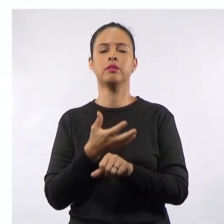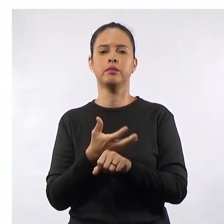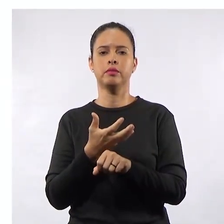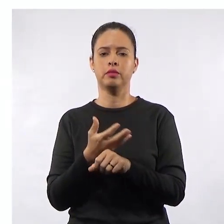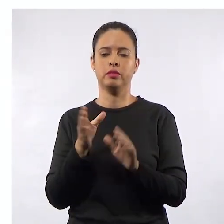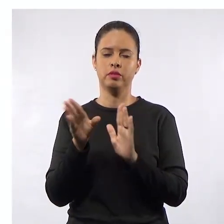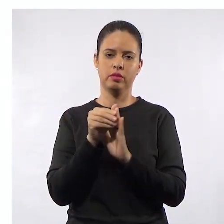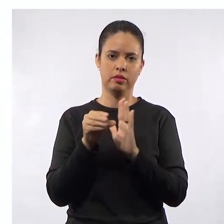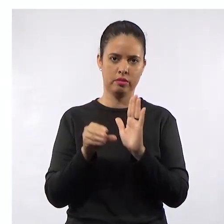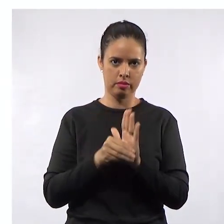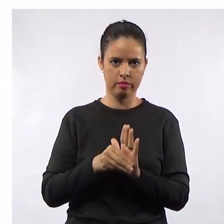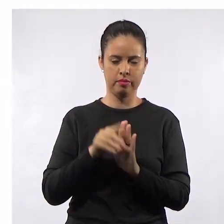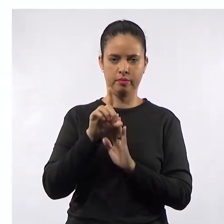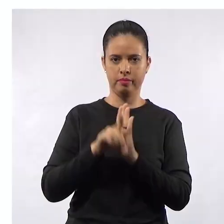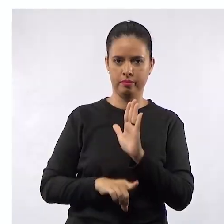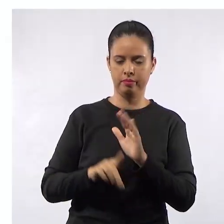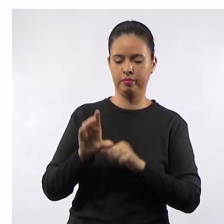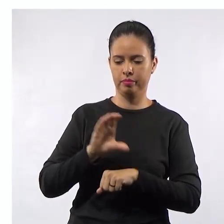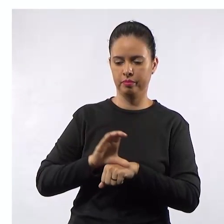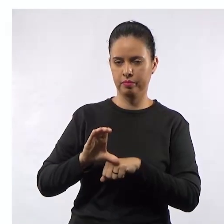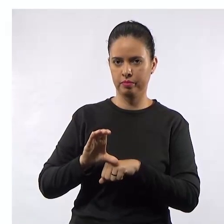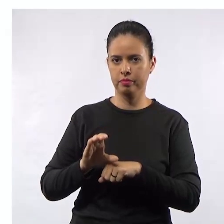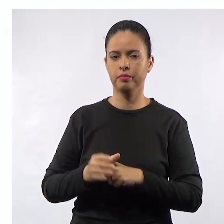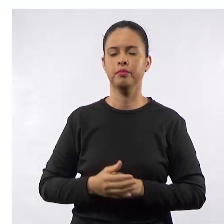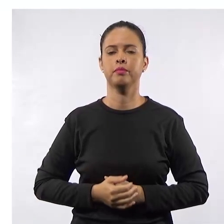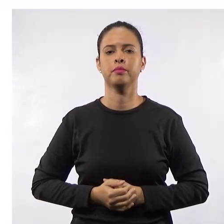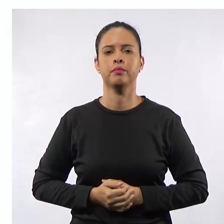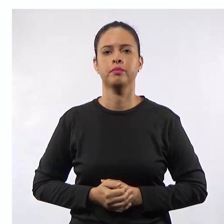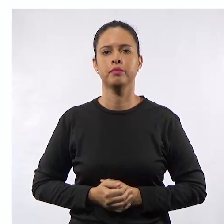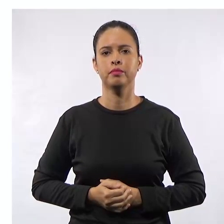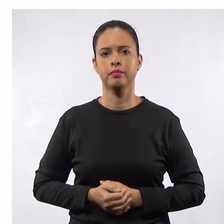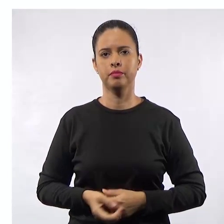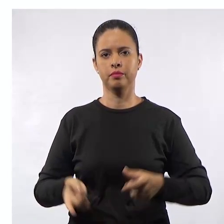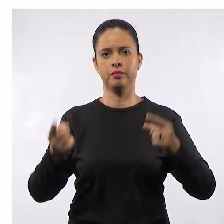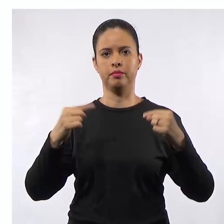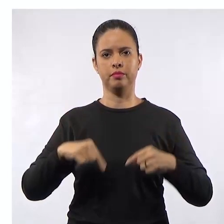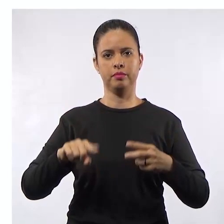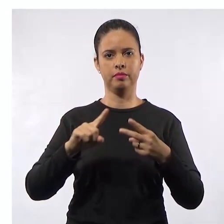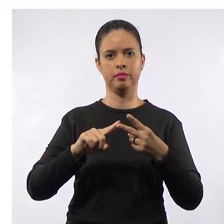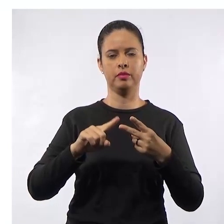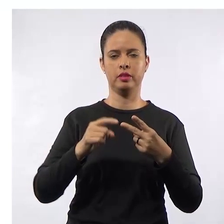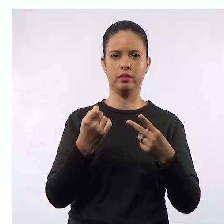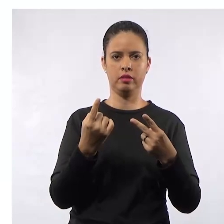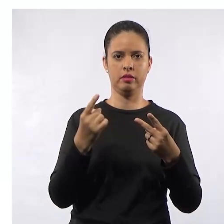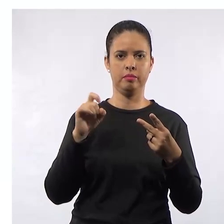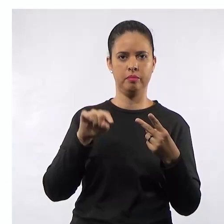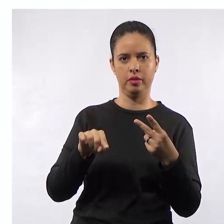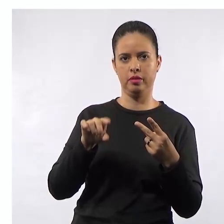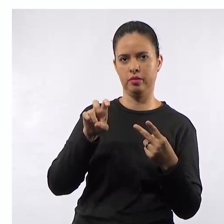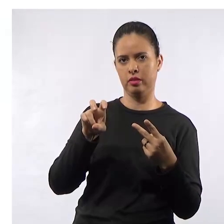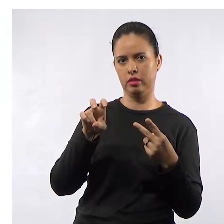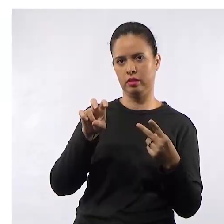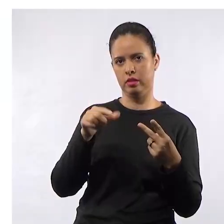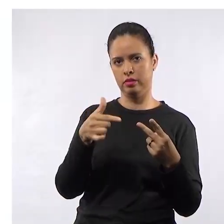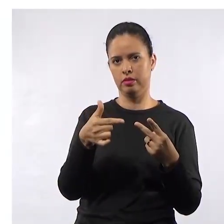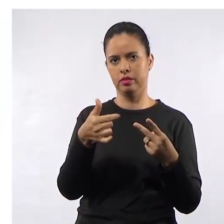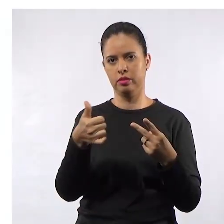nos conteúdos de Direito Civil, não é isso? E também a Lei 1521, lá